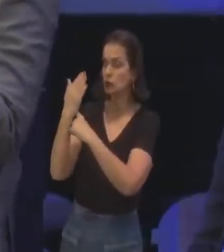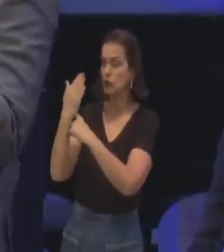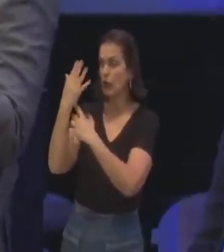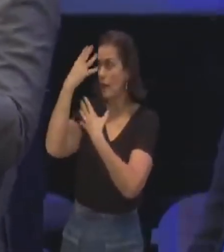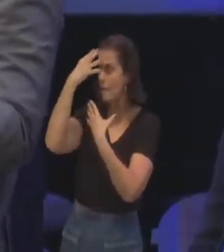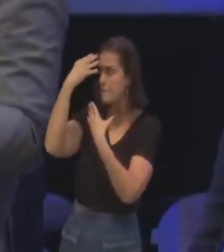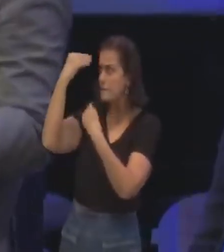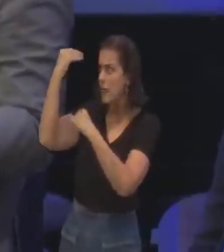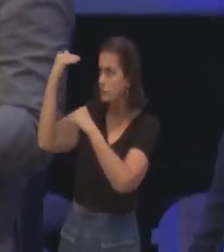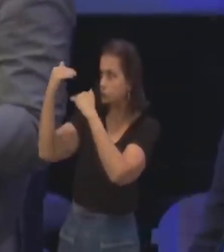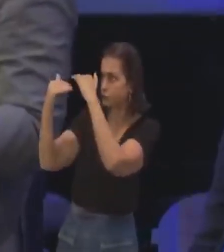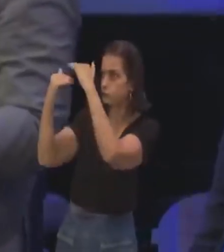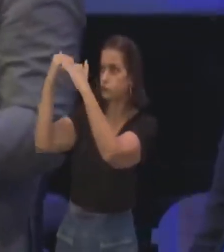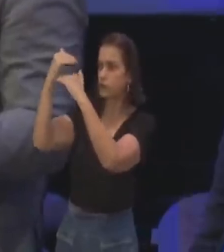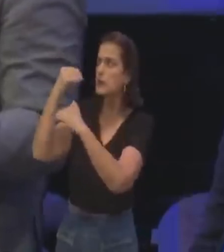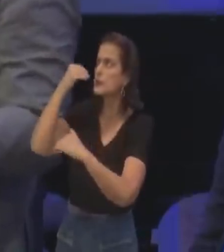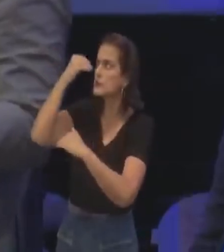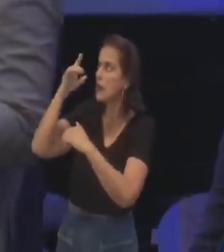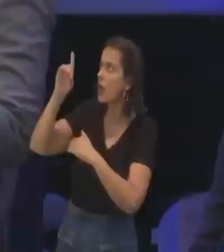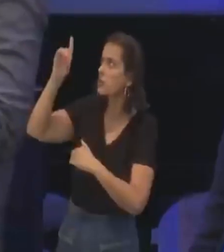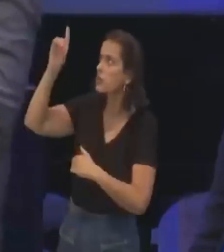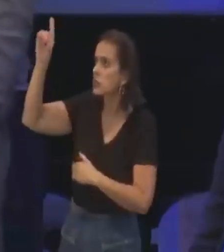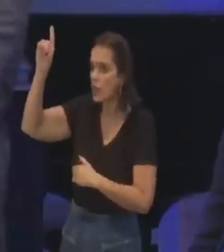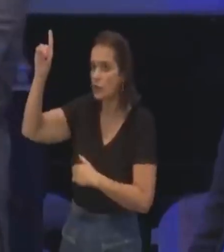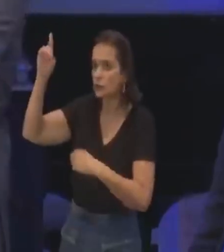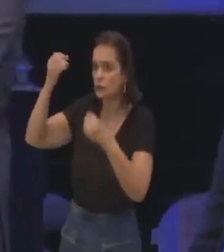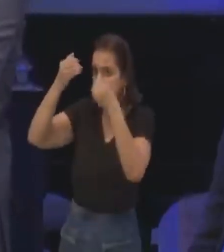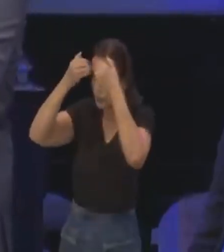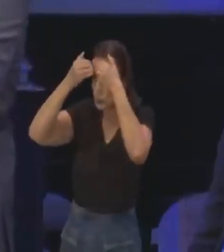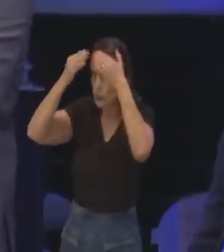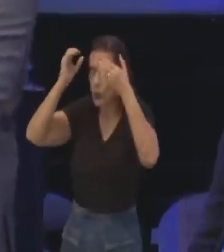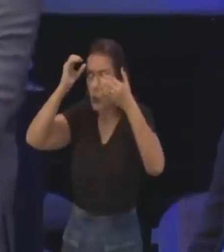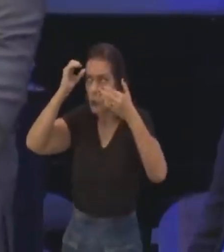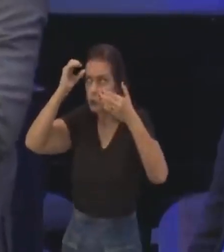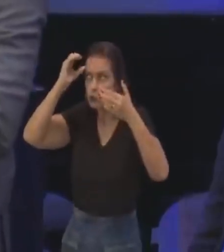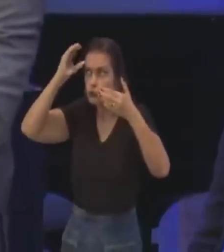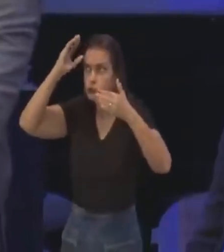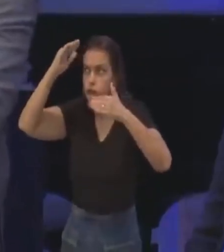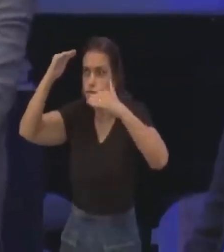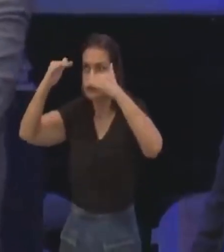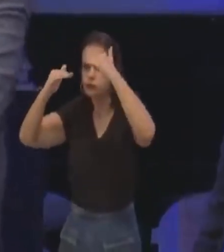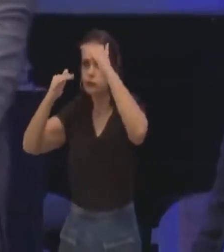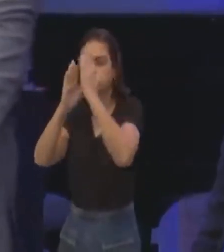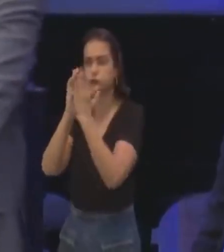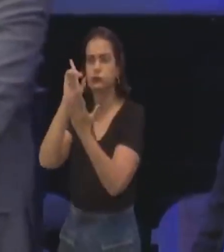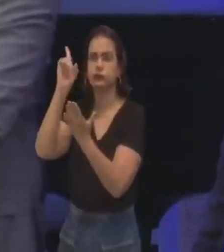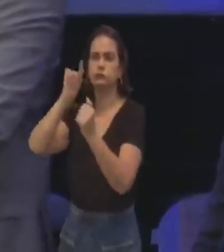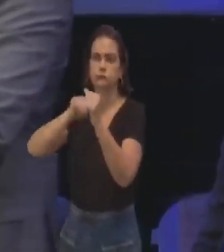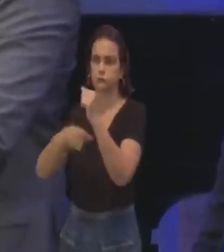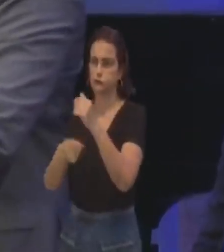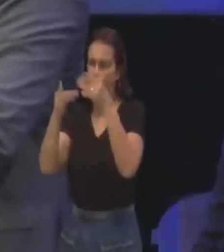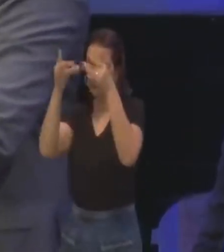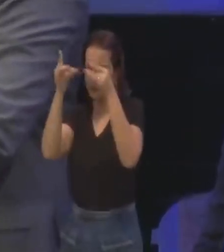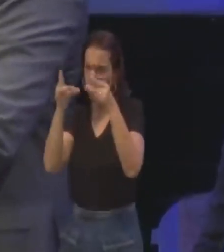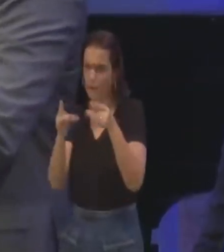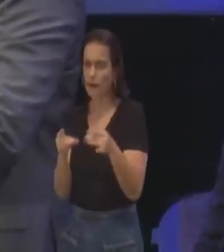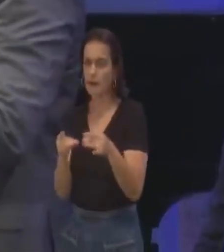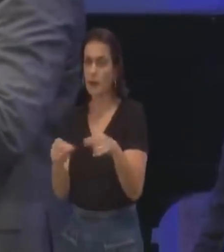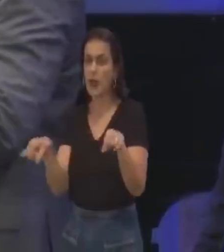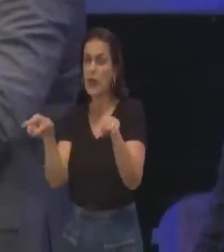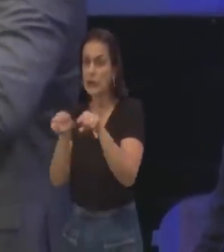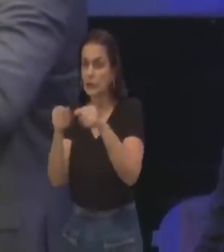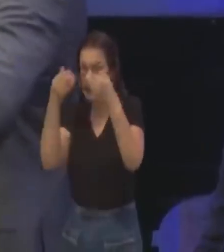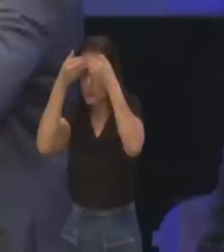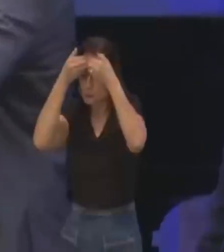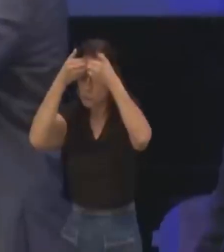desperta a nossa experiência com Deus, quando ela desperta o conhecimento pela palavra de Deus, quando ela desperta